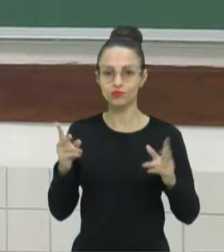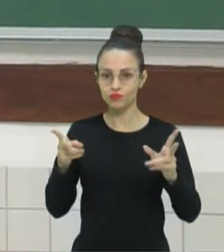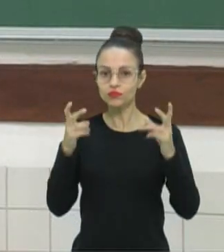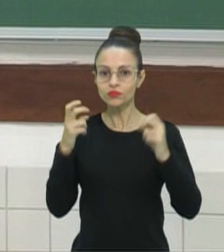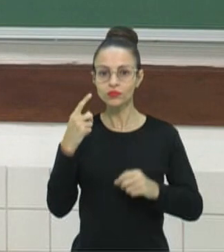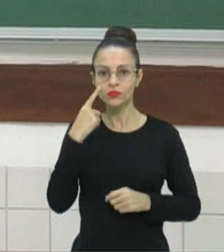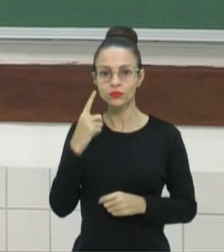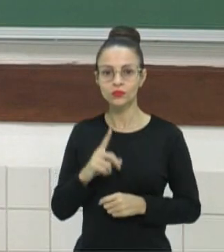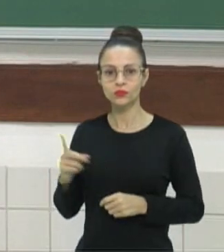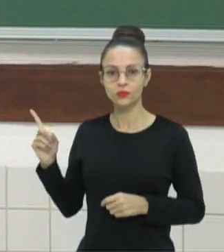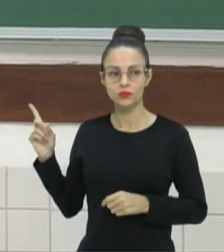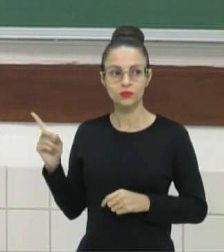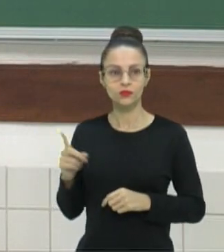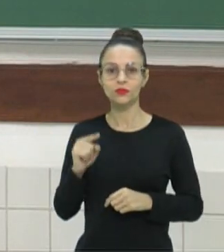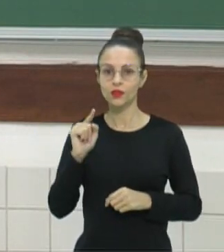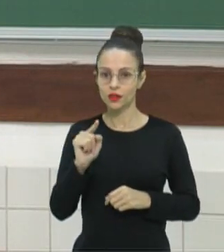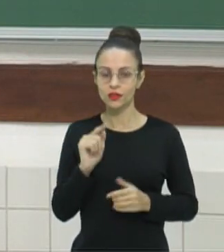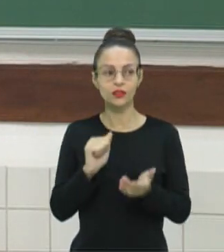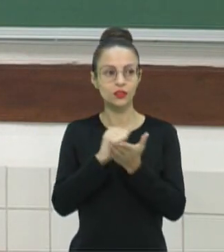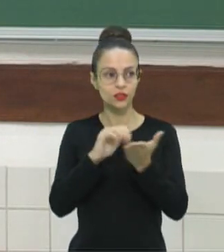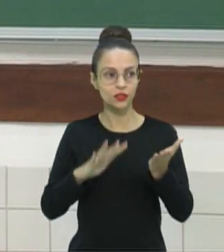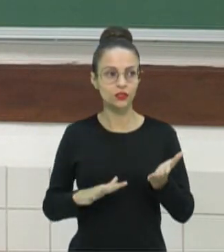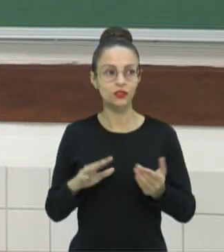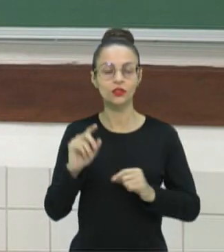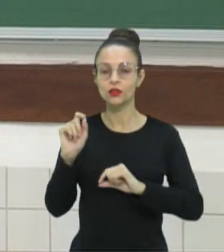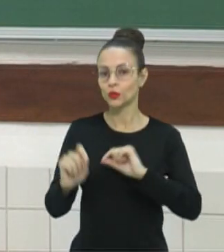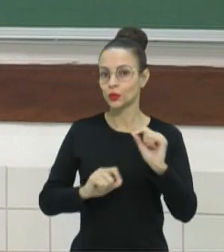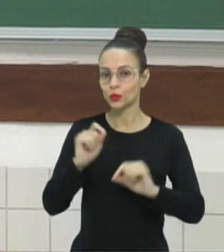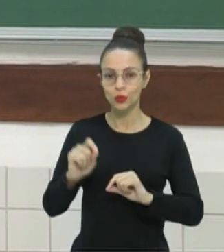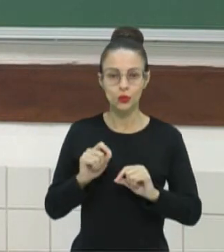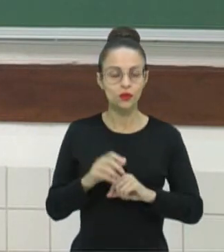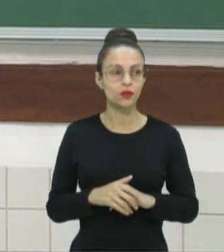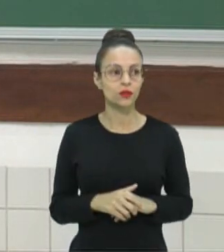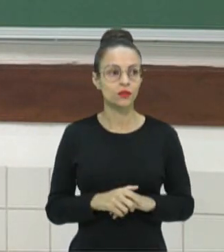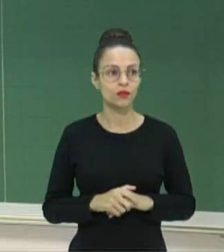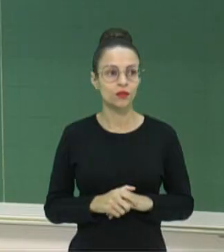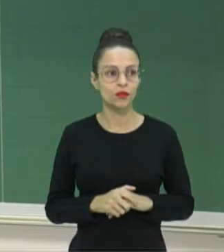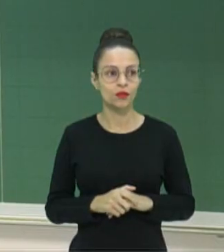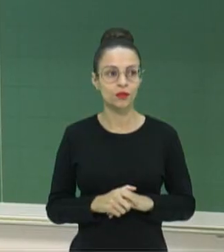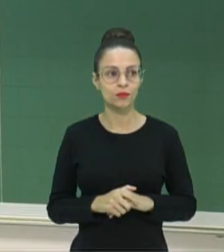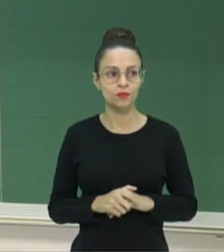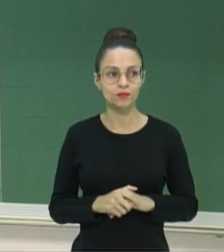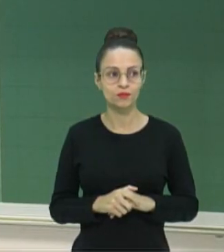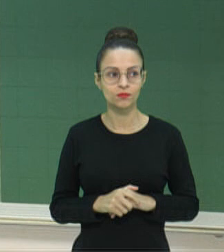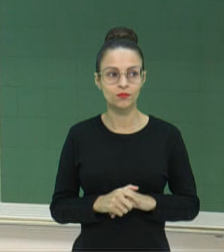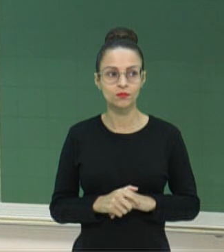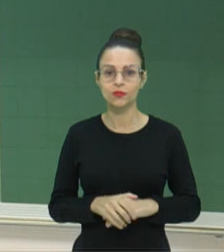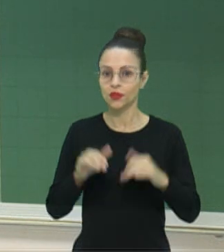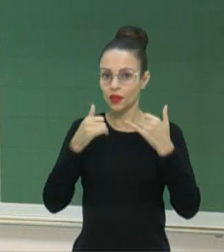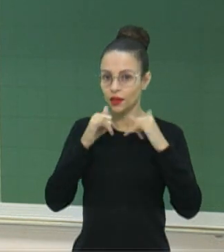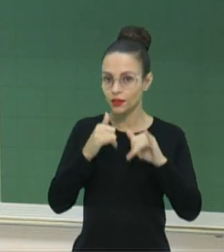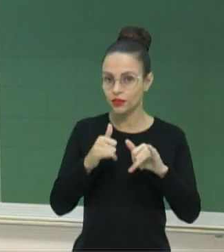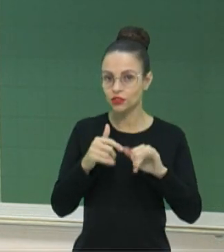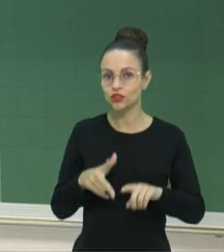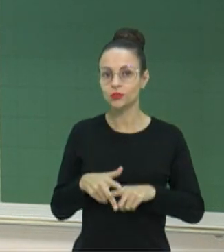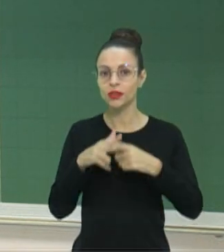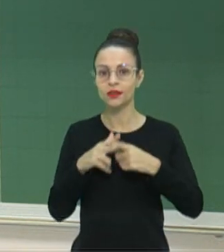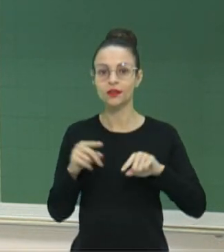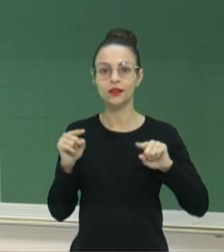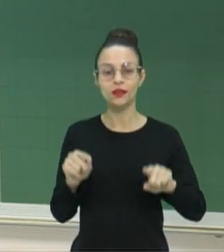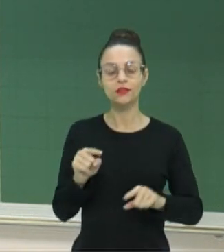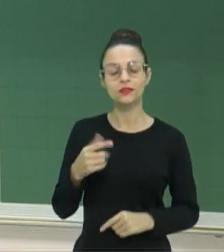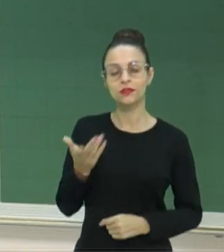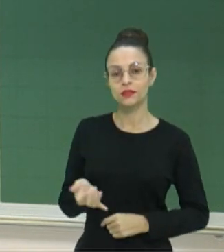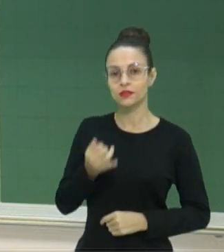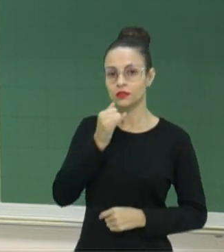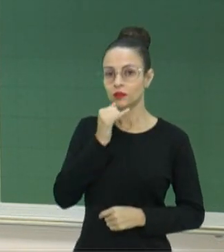aqui nesse exercício, tá, que a energia mecânica nesse caso ele vai